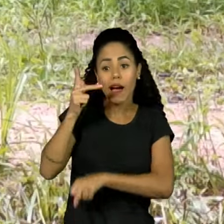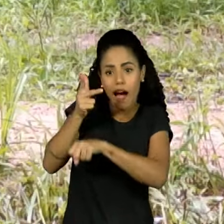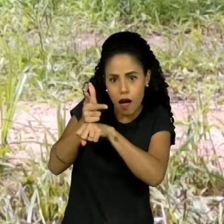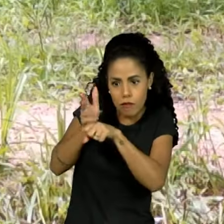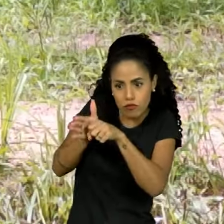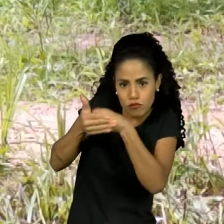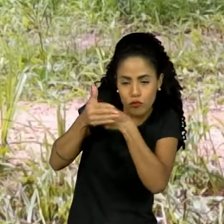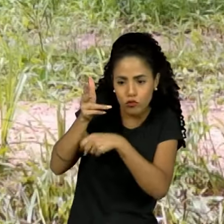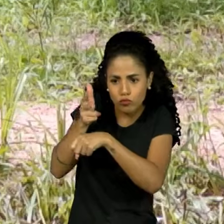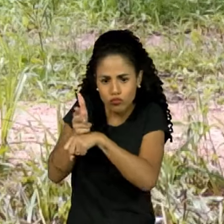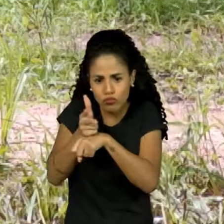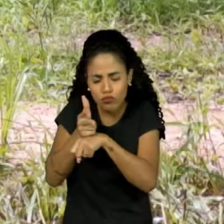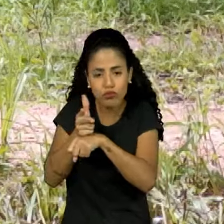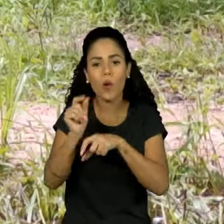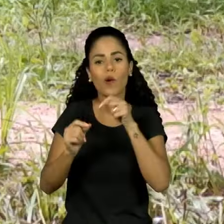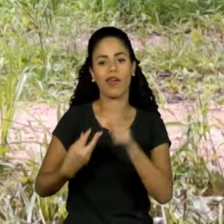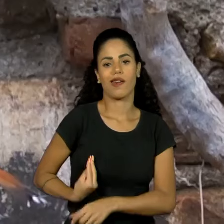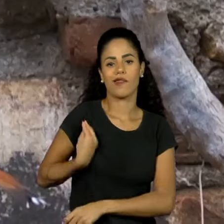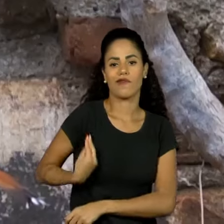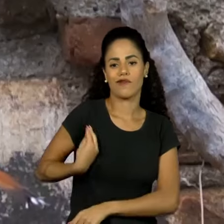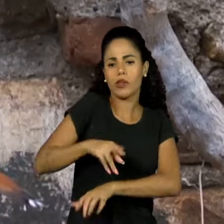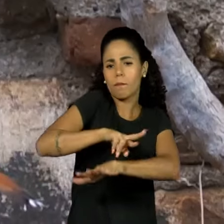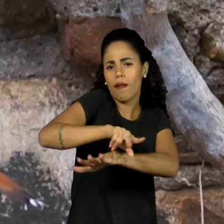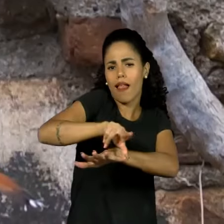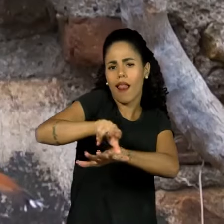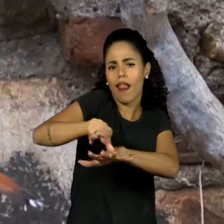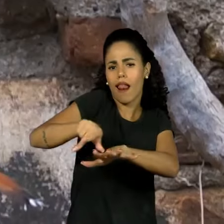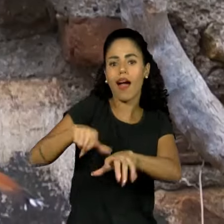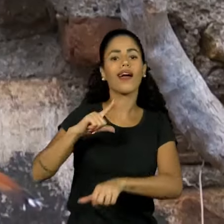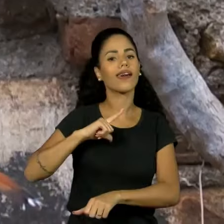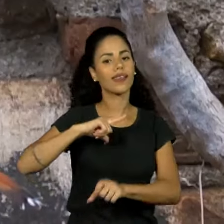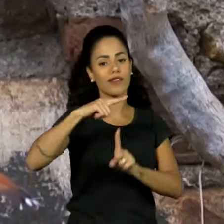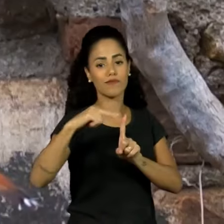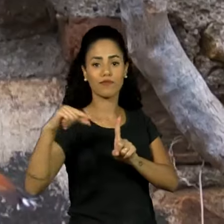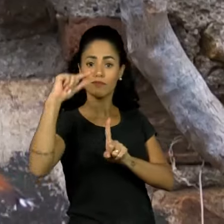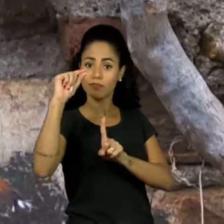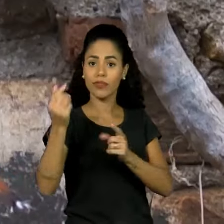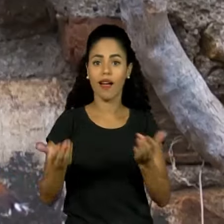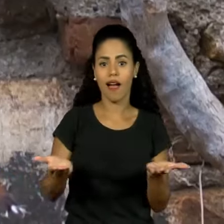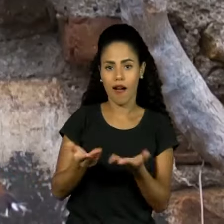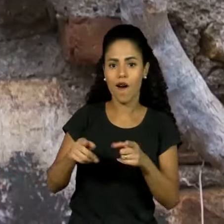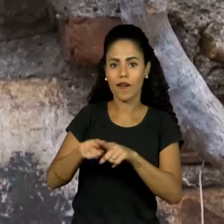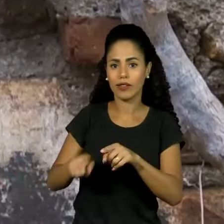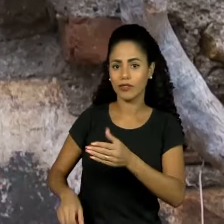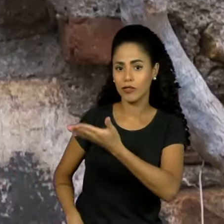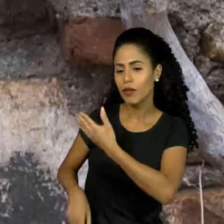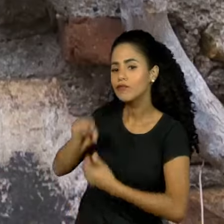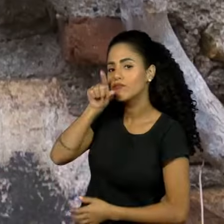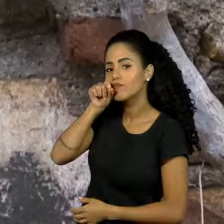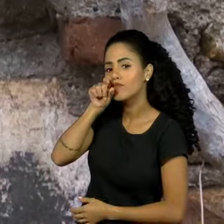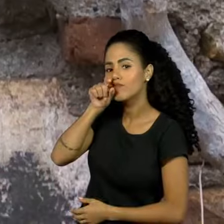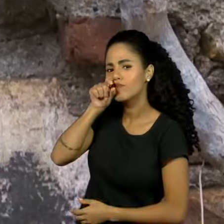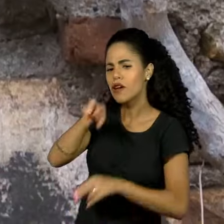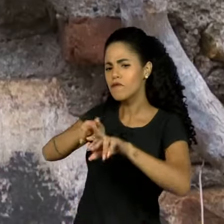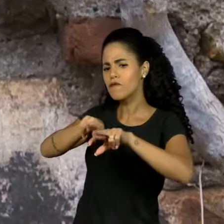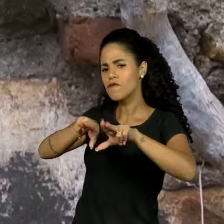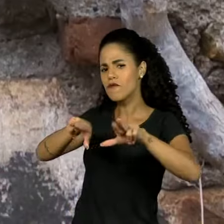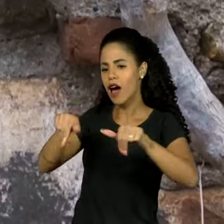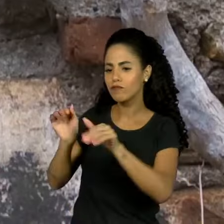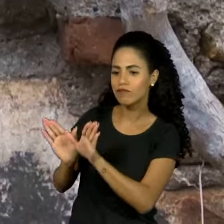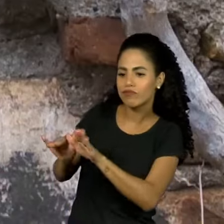escondidas registram a presença de várias espécies da fauna. A alma de gato, entre tantas aves de